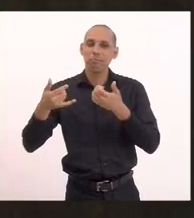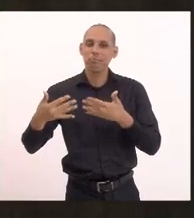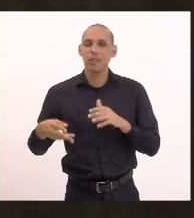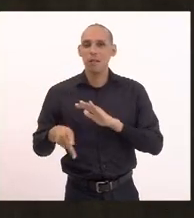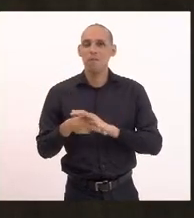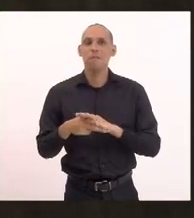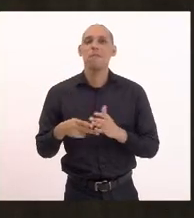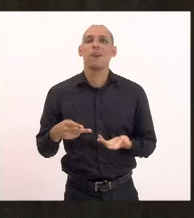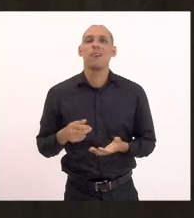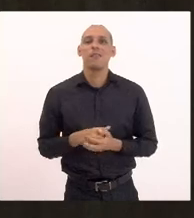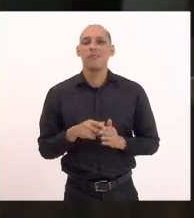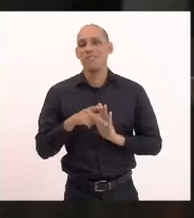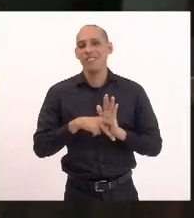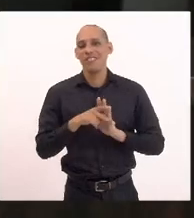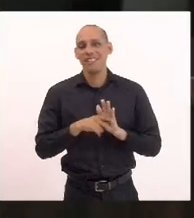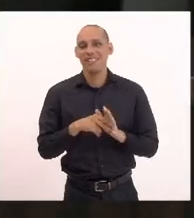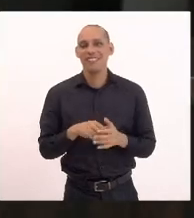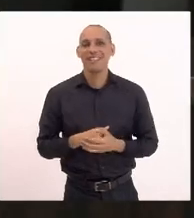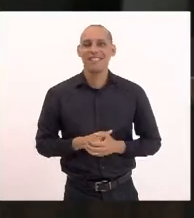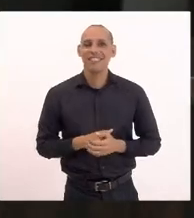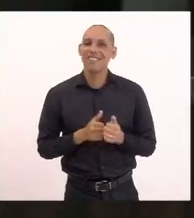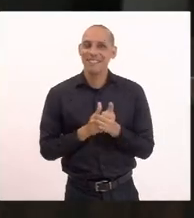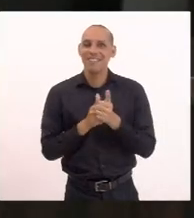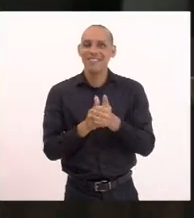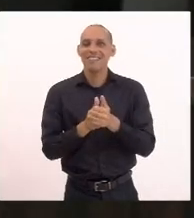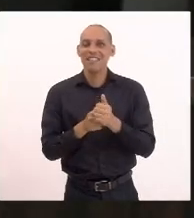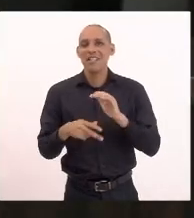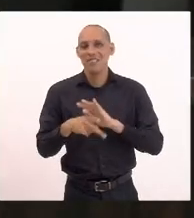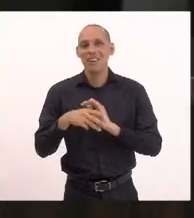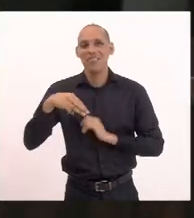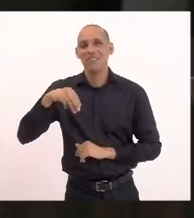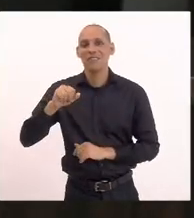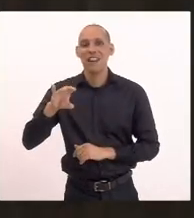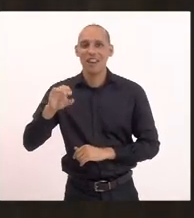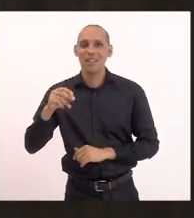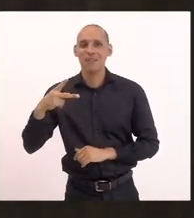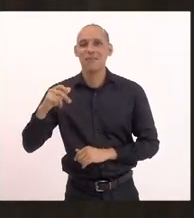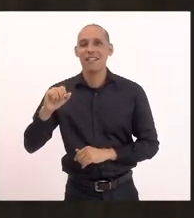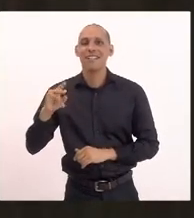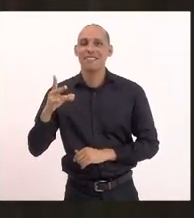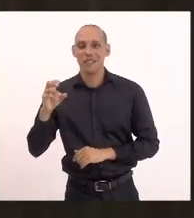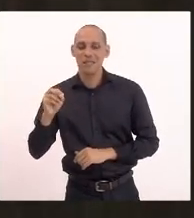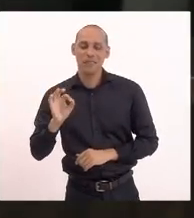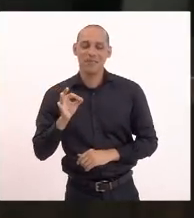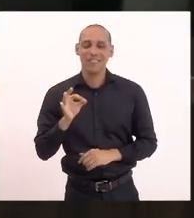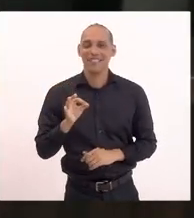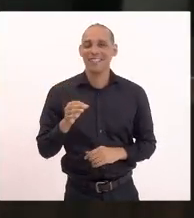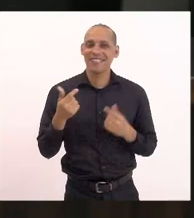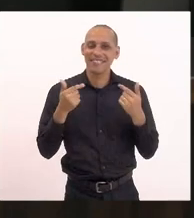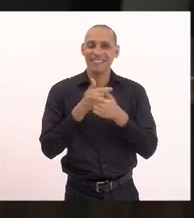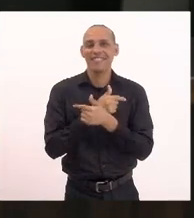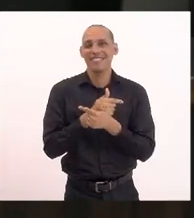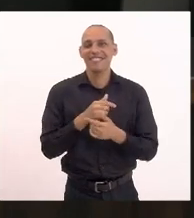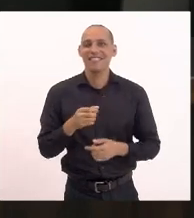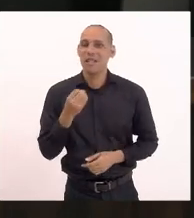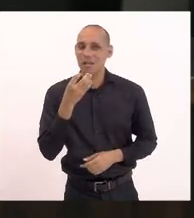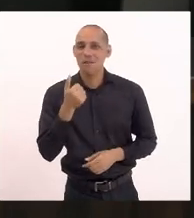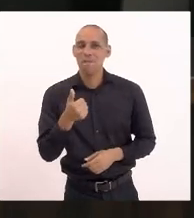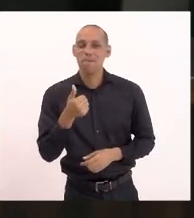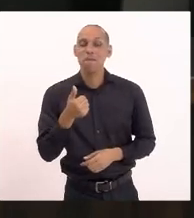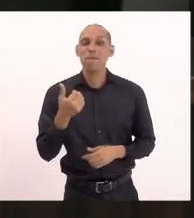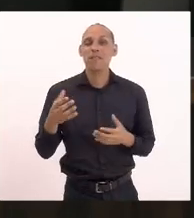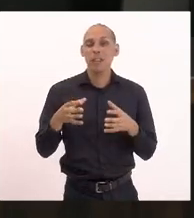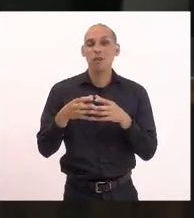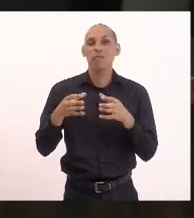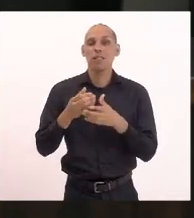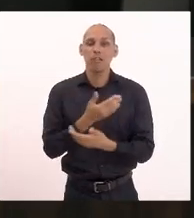projeto. Acompanho o parecer do Márcio Pacheco. Do Márcio Pacheco, aliás. Tá bom. Pela Comissão de Servidores